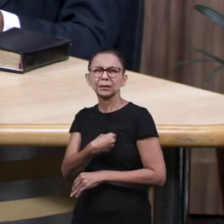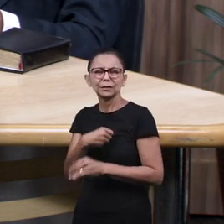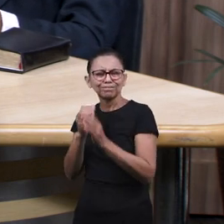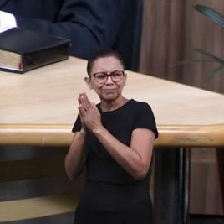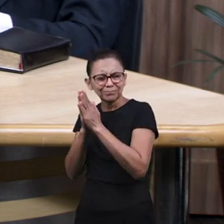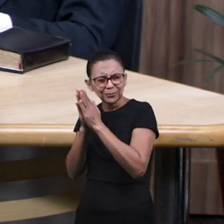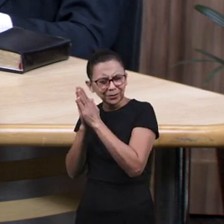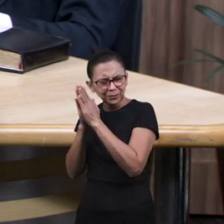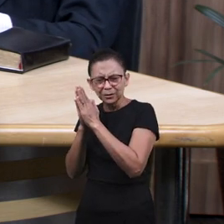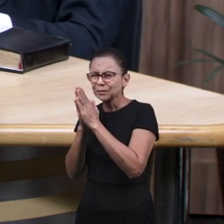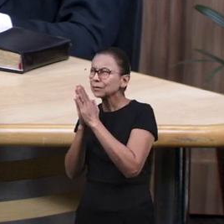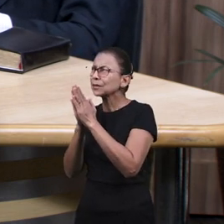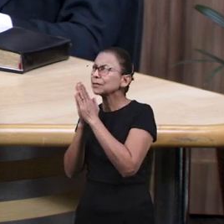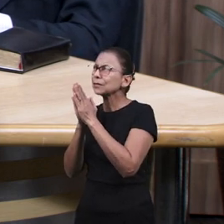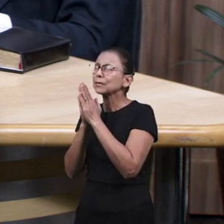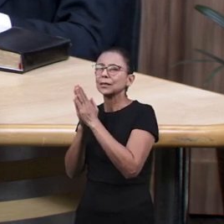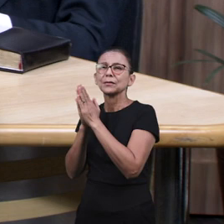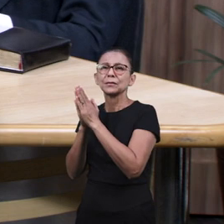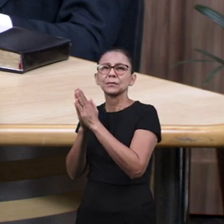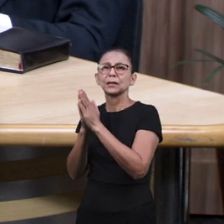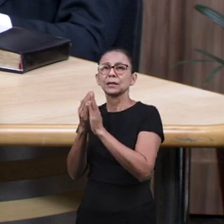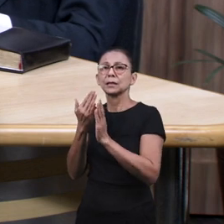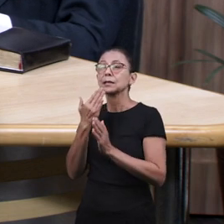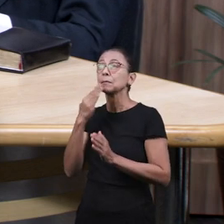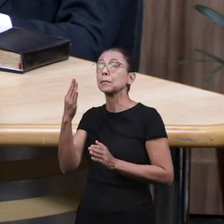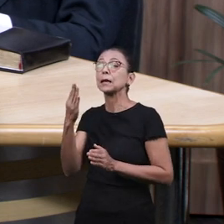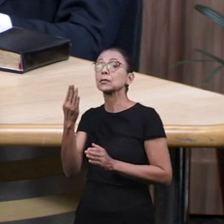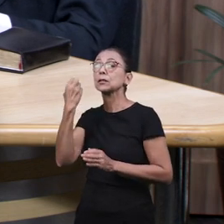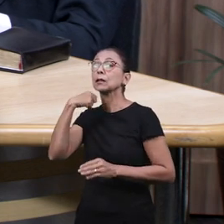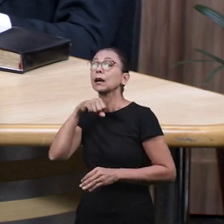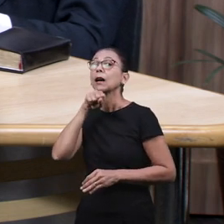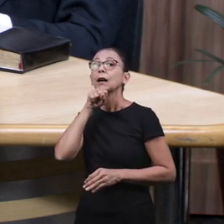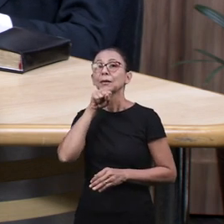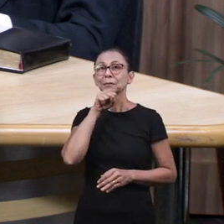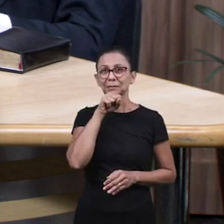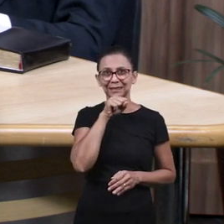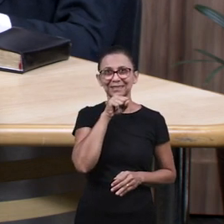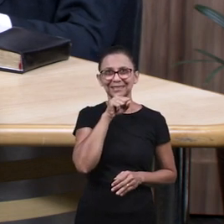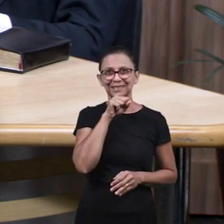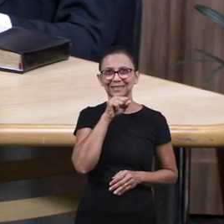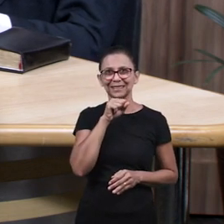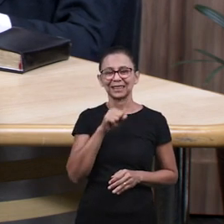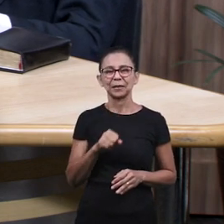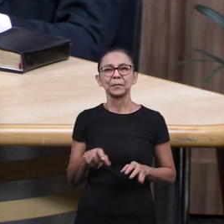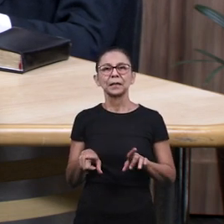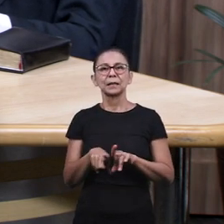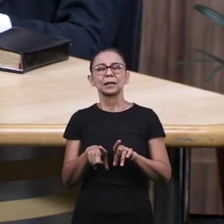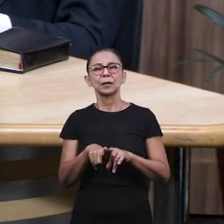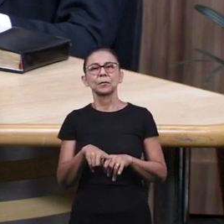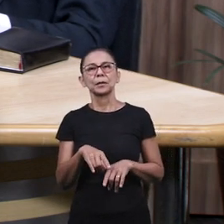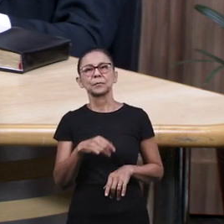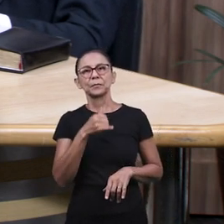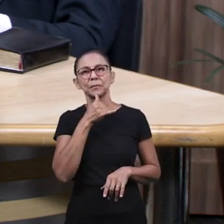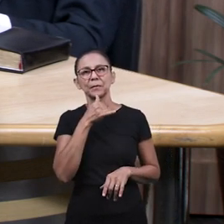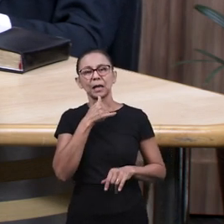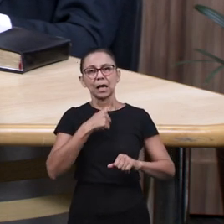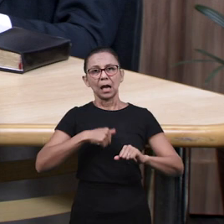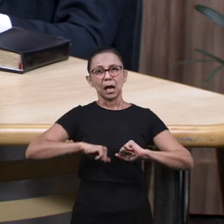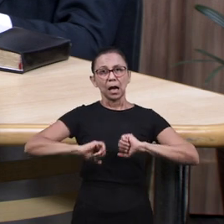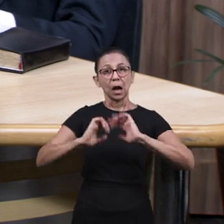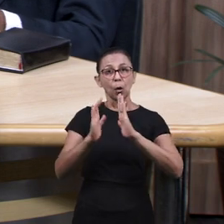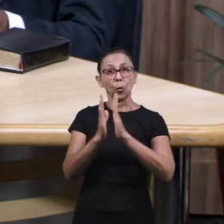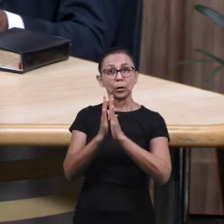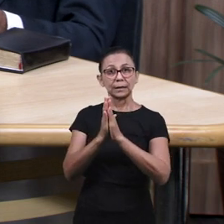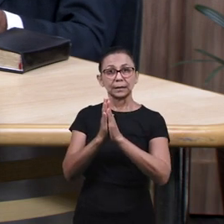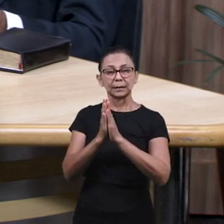ele intercede a quem? Ele vai interceder ao Pai. E nós vamos ver isso na oração. Quando nós falamos da oração, o papel do Espírito Santo na oração.